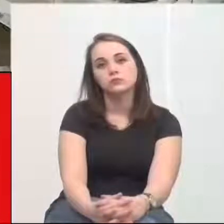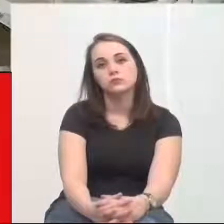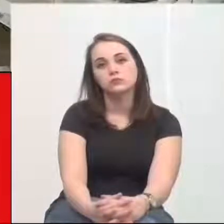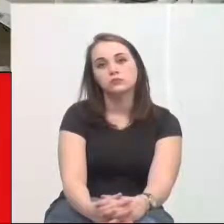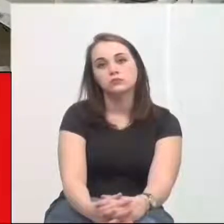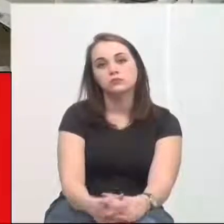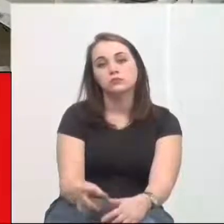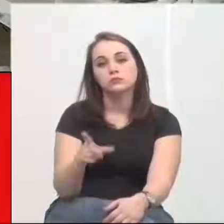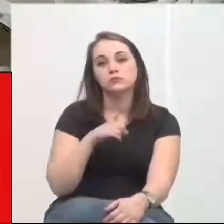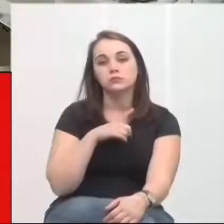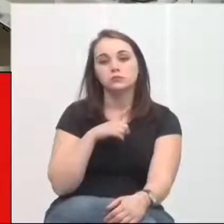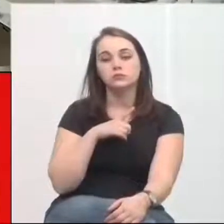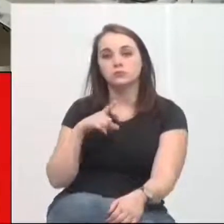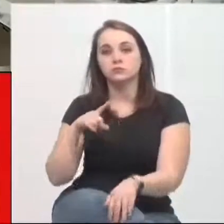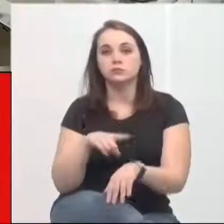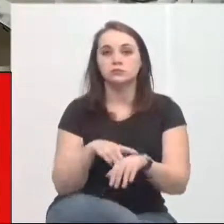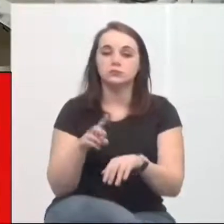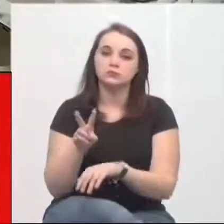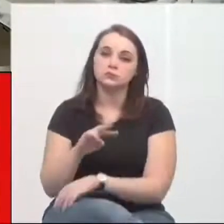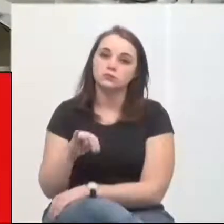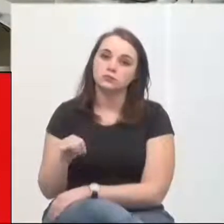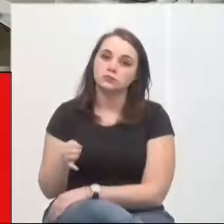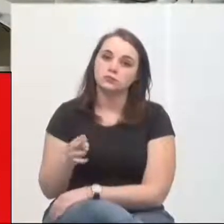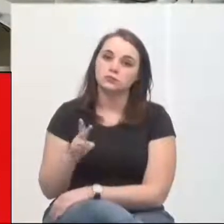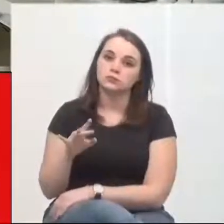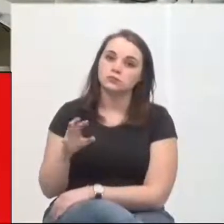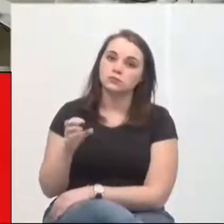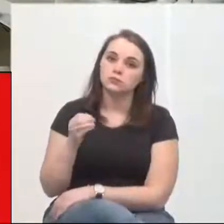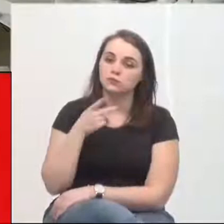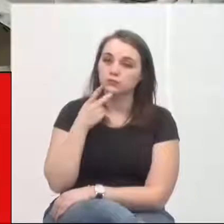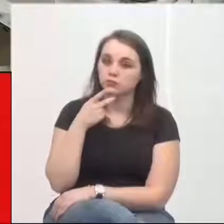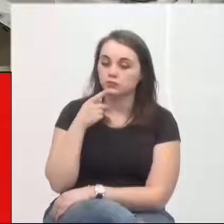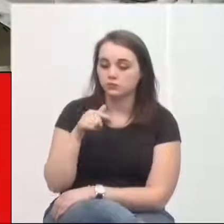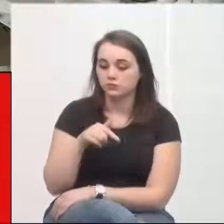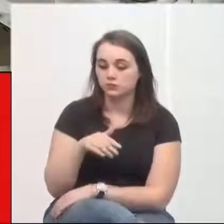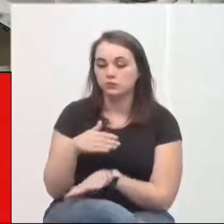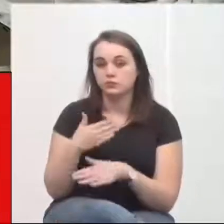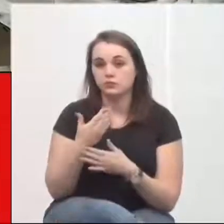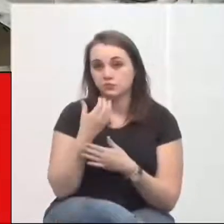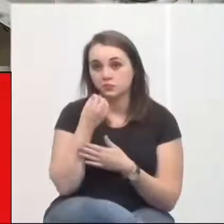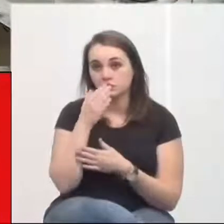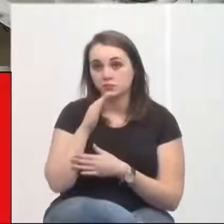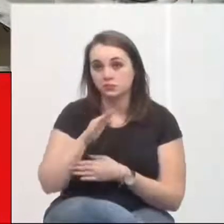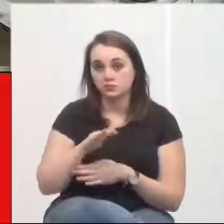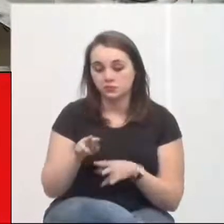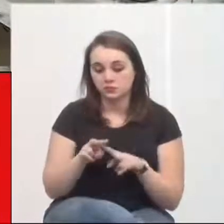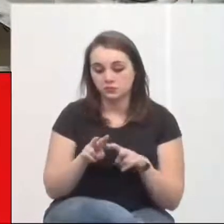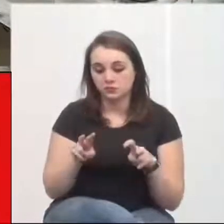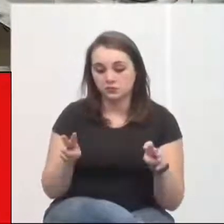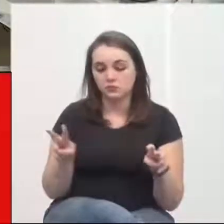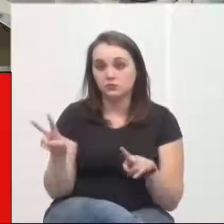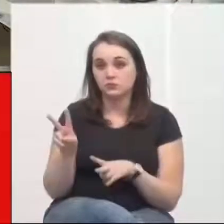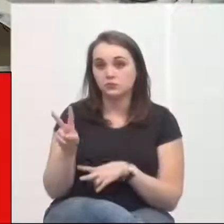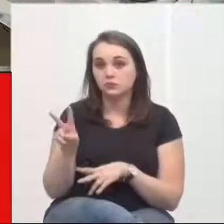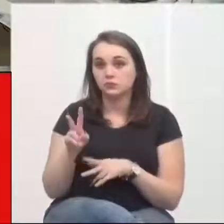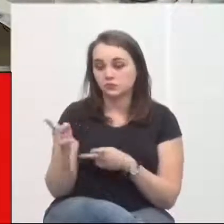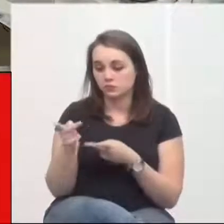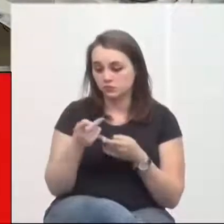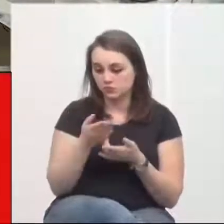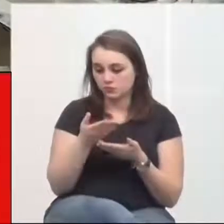Vossa Excelência, dispõe de mais do tempo do vereador Júlio Kaminski. Boa tarde, senhor presidente, mesa, vereadores, nossos